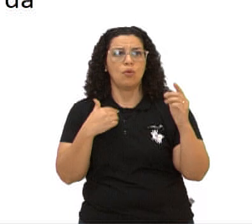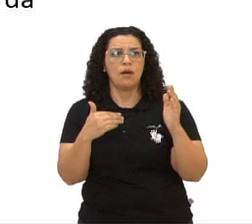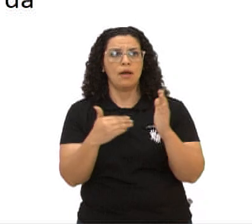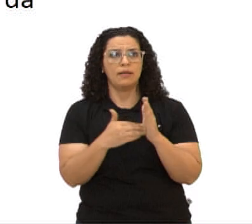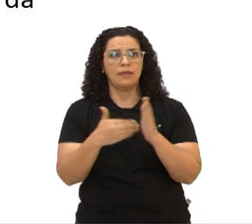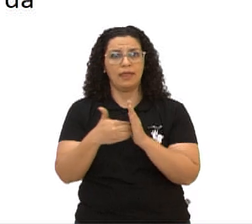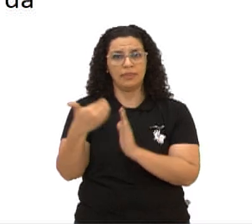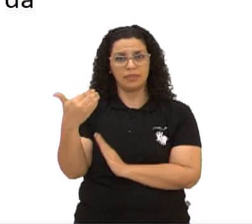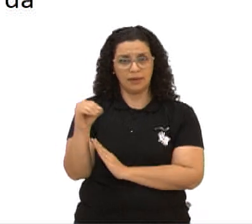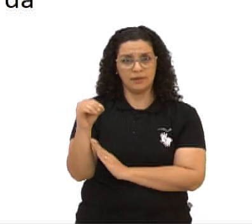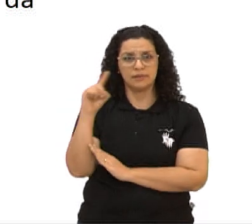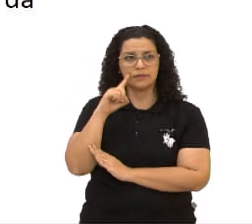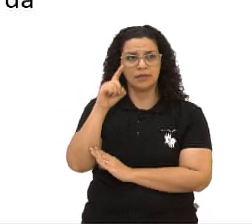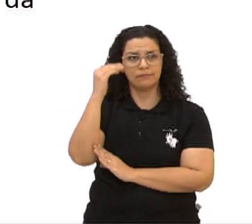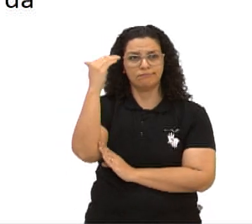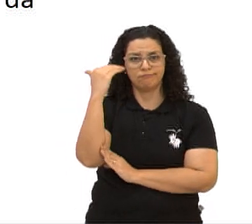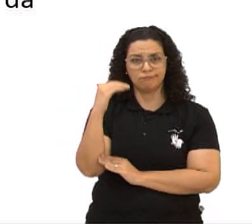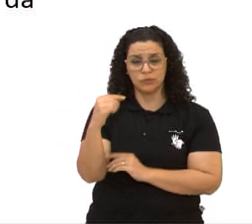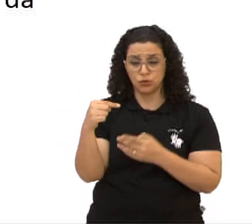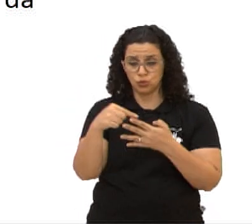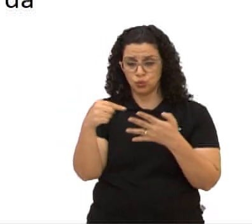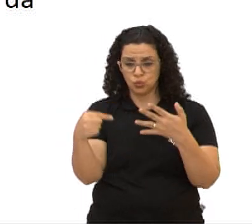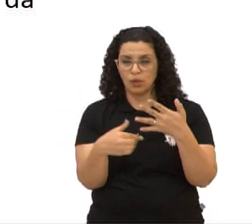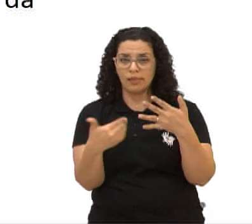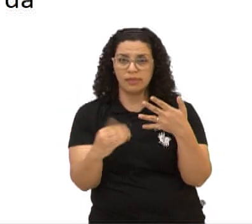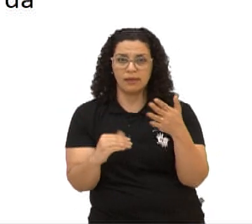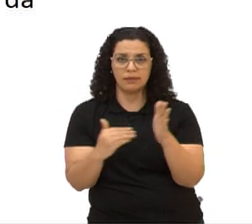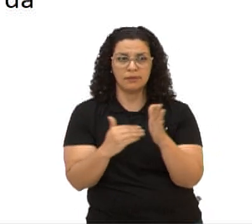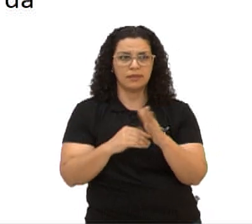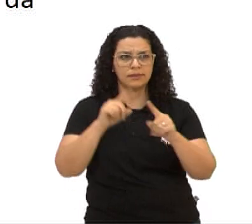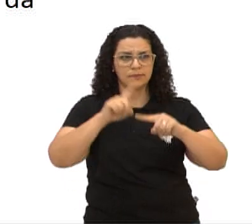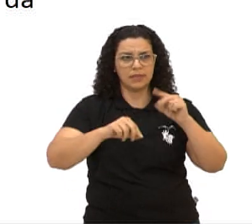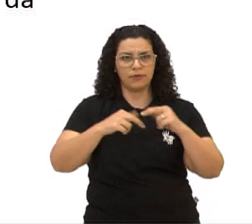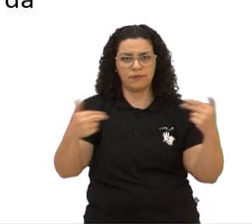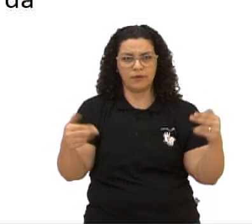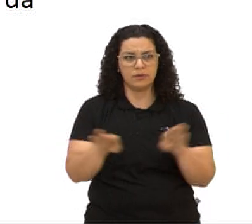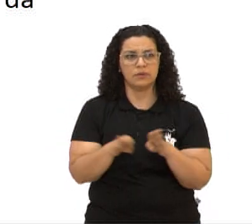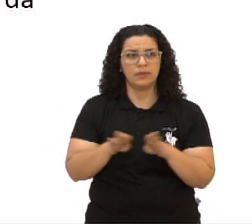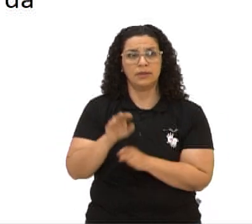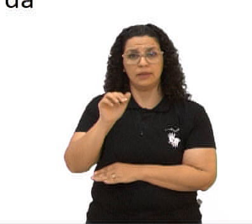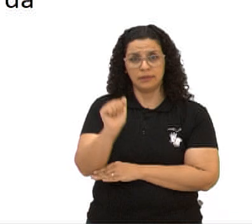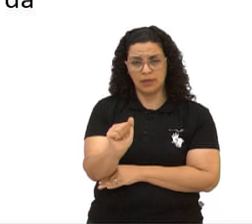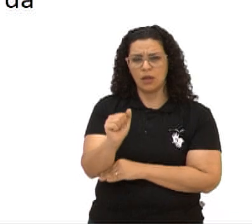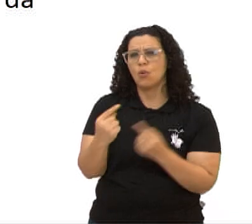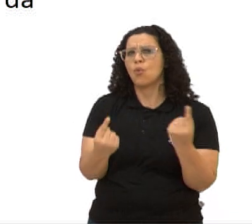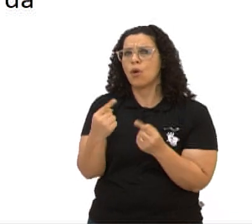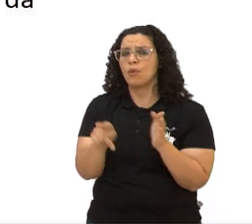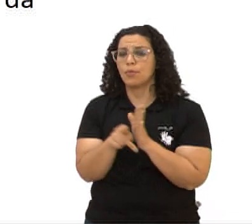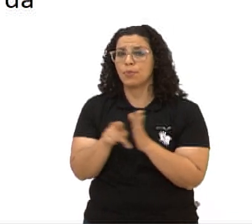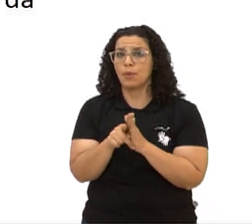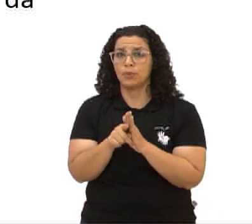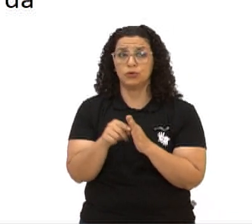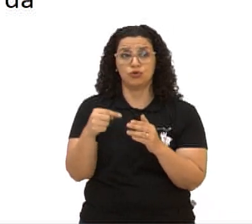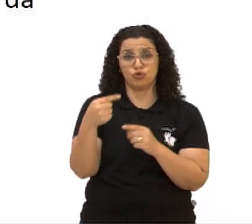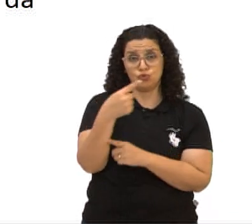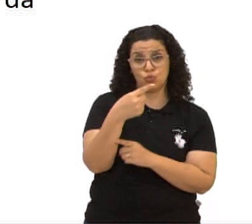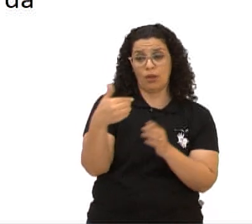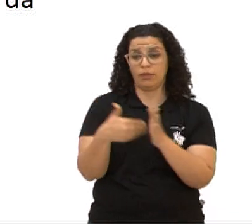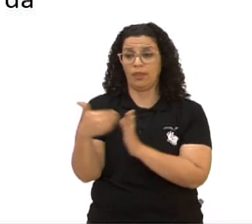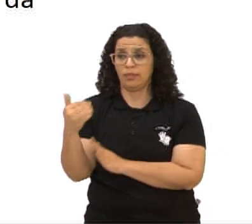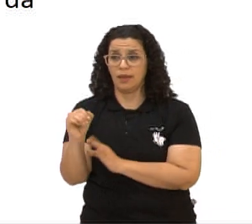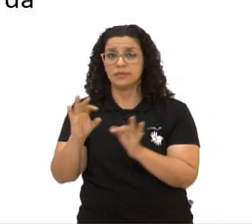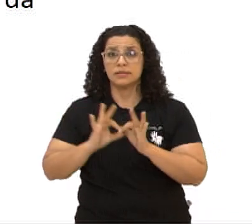em solução aquosa. Então, temos várias substâncias aqui. Letra A. Em quais dessas eletrólises